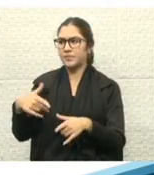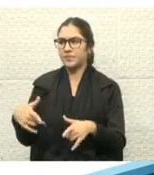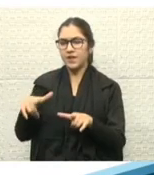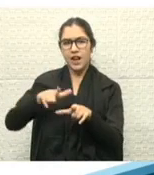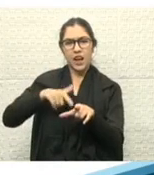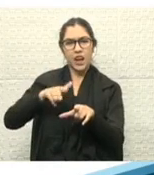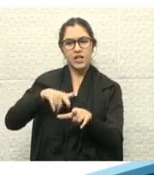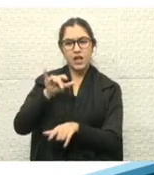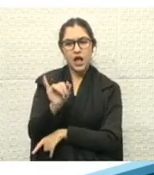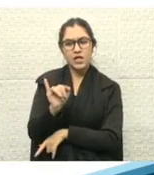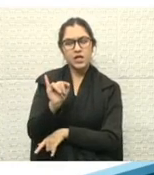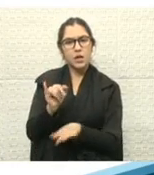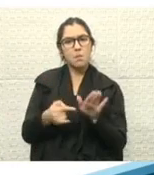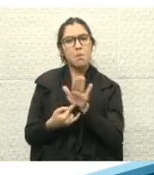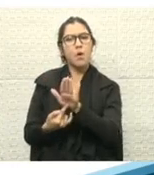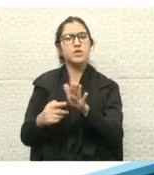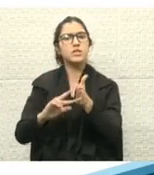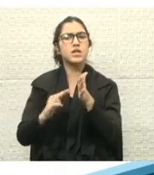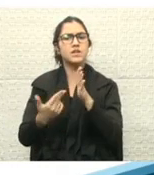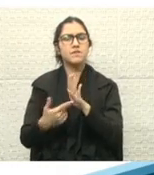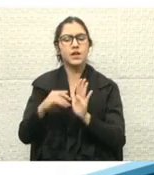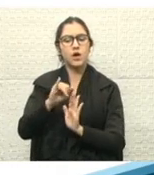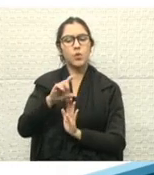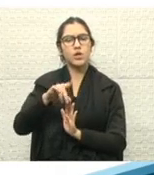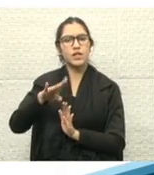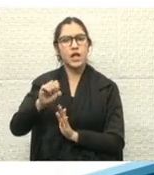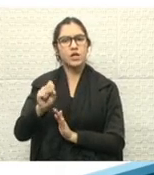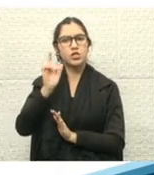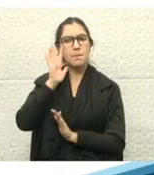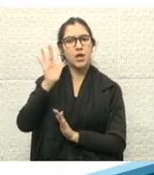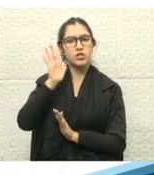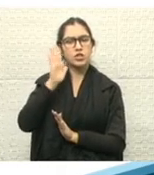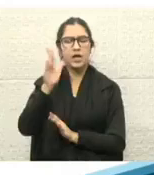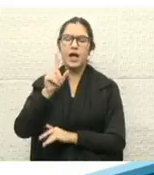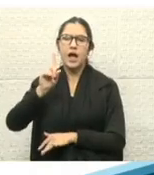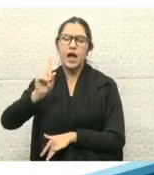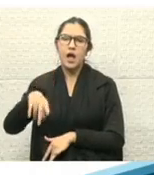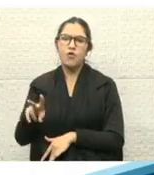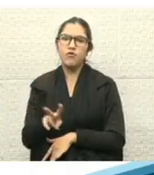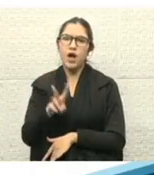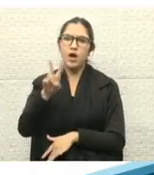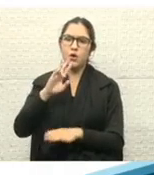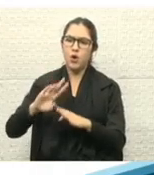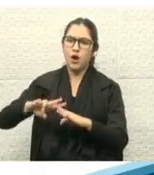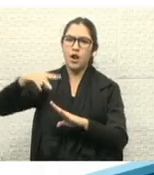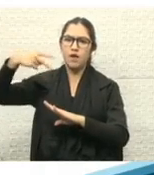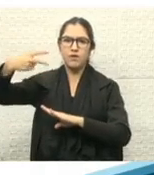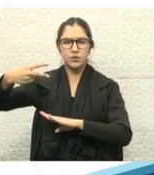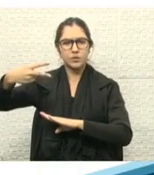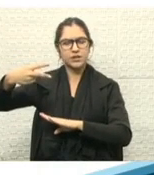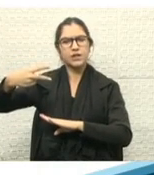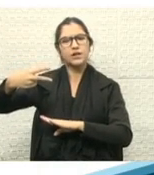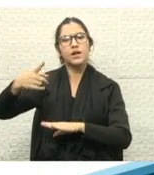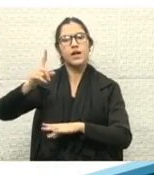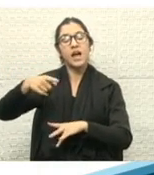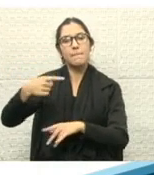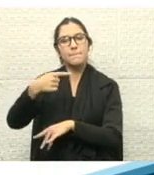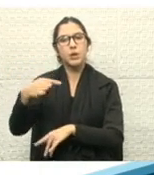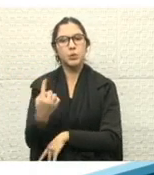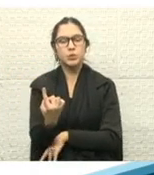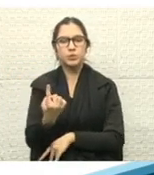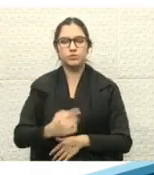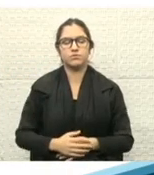letra I vai indicar, então, a unidade imaginária. Aquele valor, que é o ser elevado ao quadrado, resulta em menos